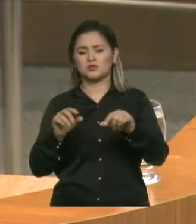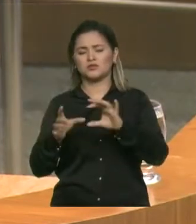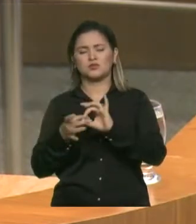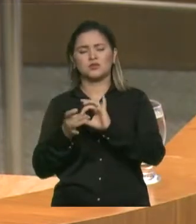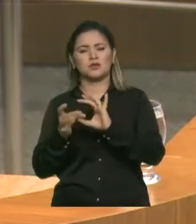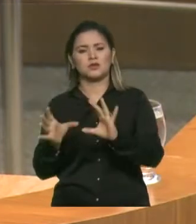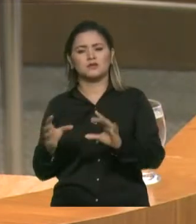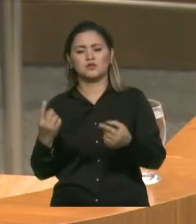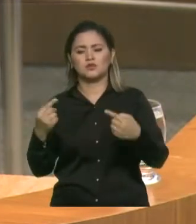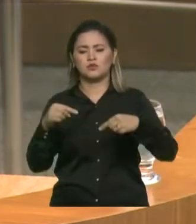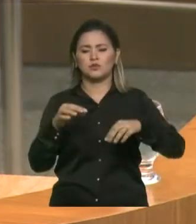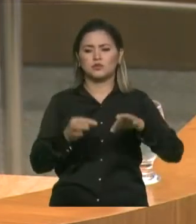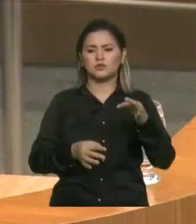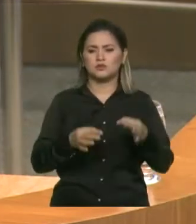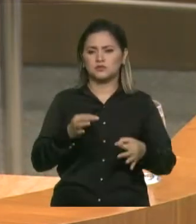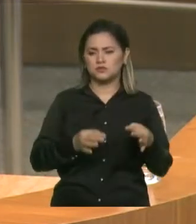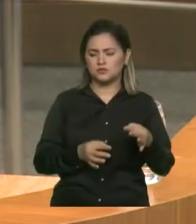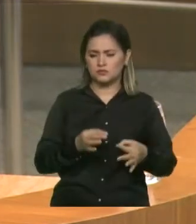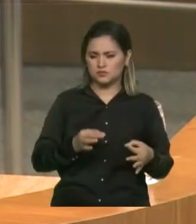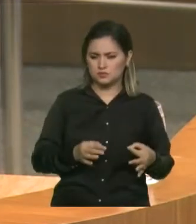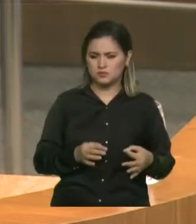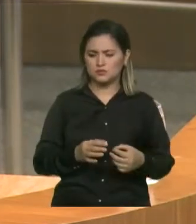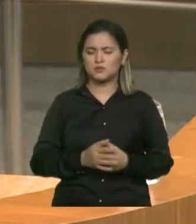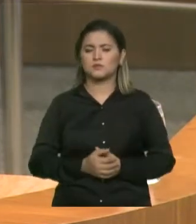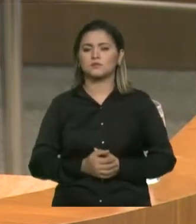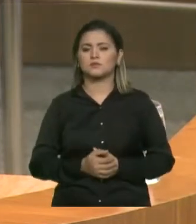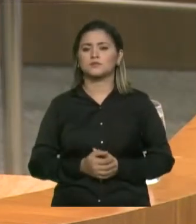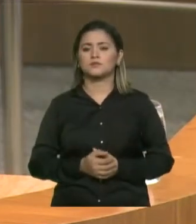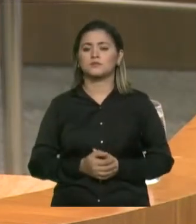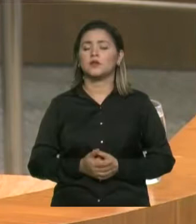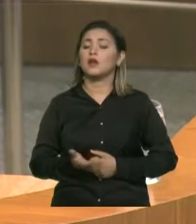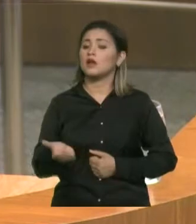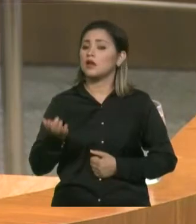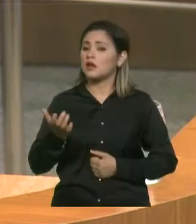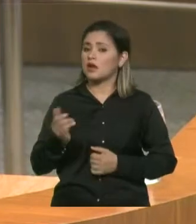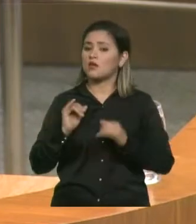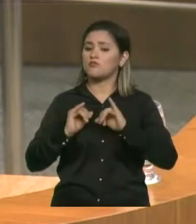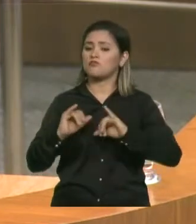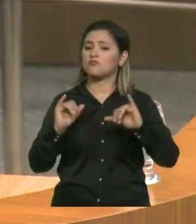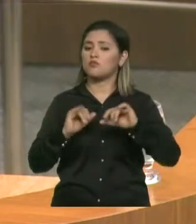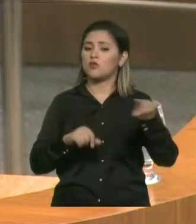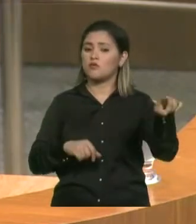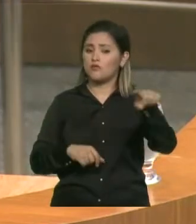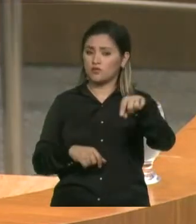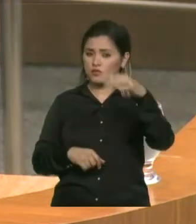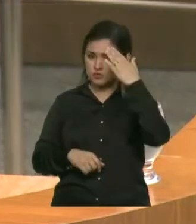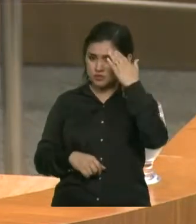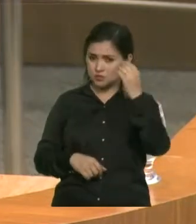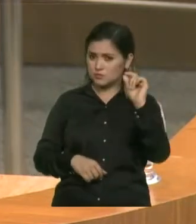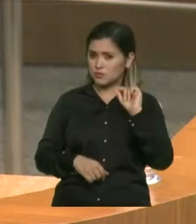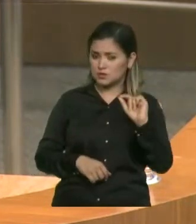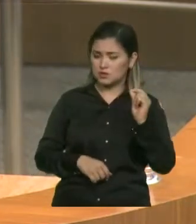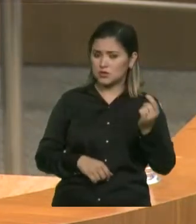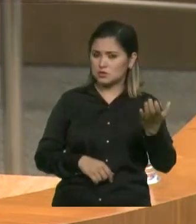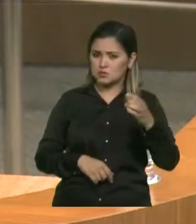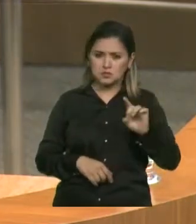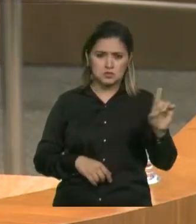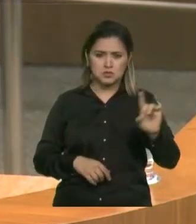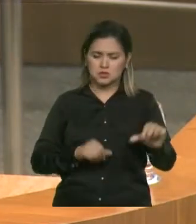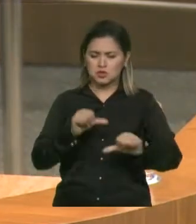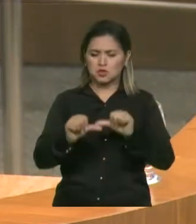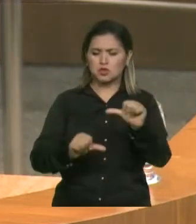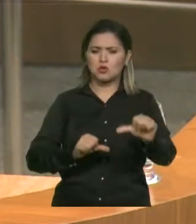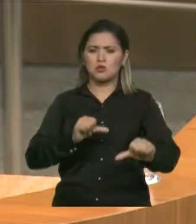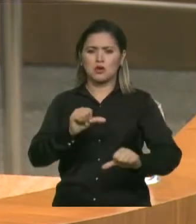país. Quero que saibam que não aceito barganhar meus direitos e minha